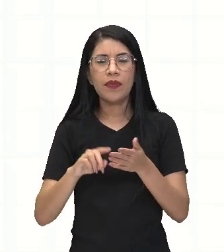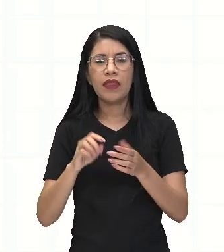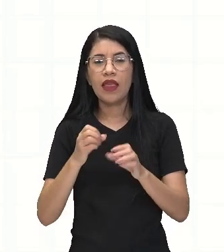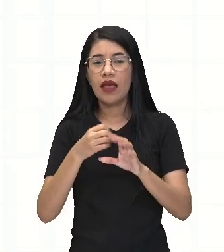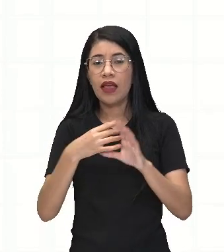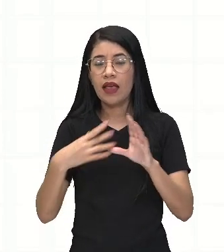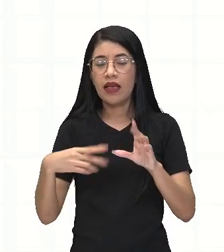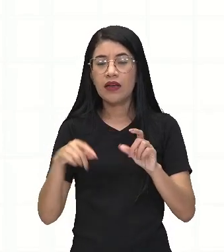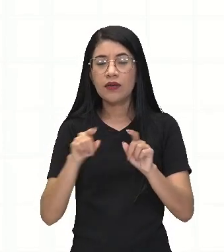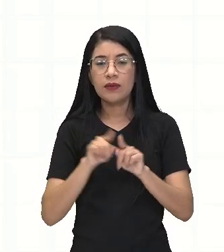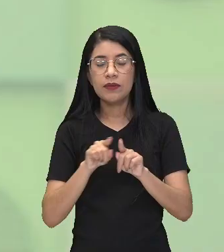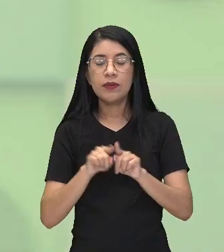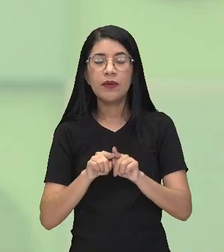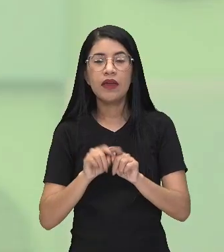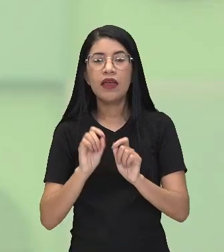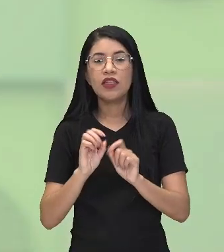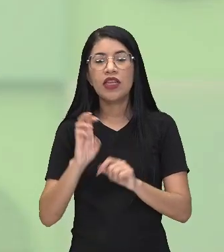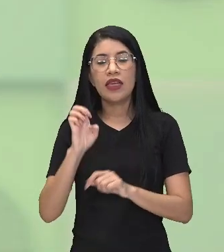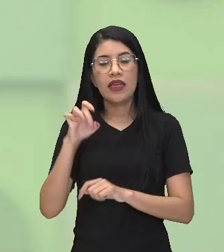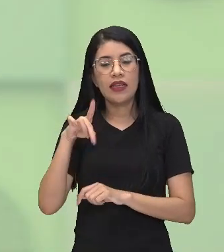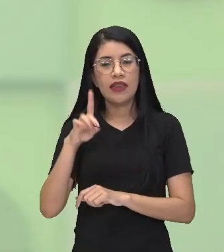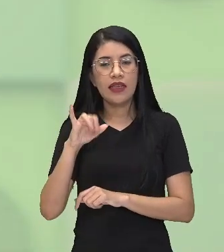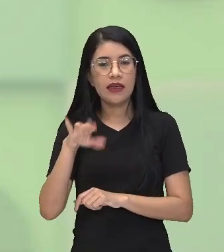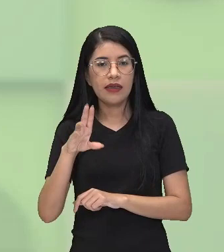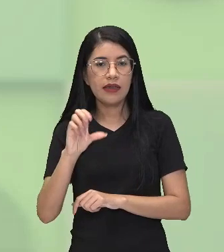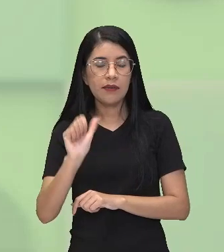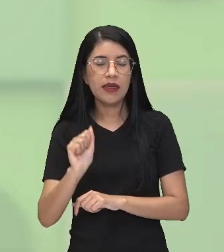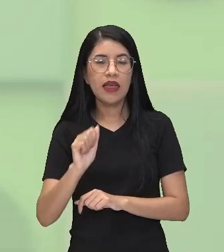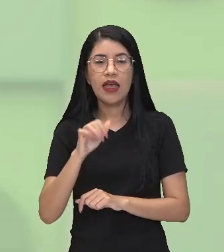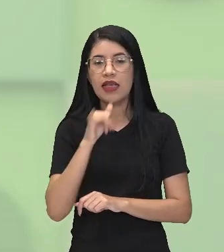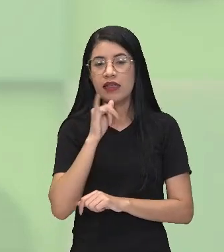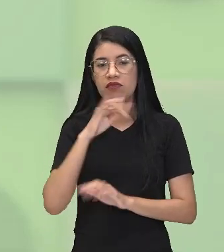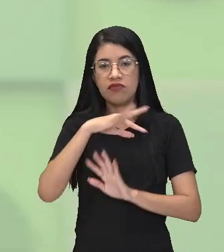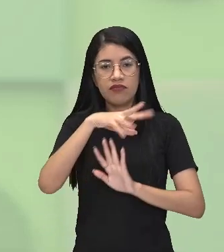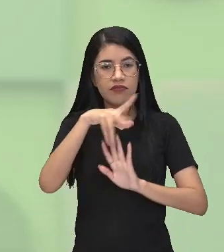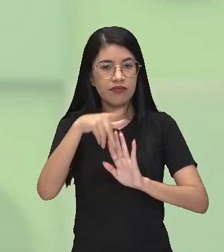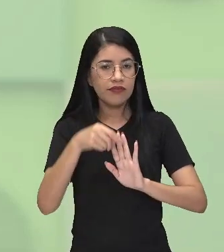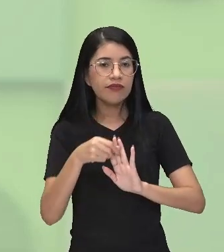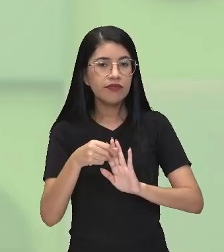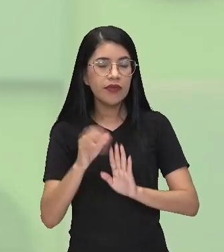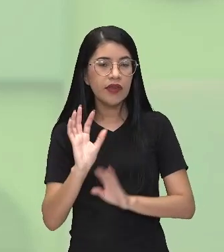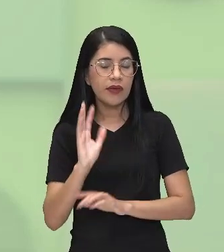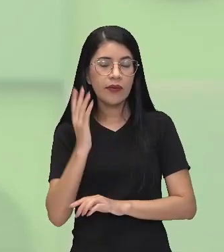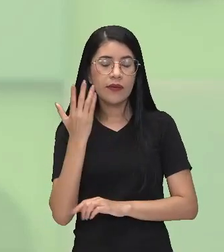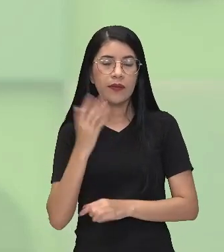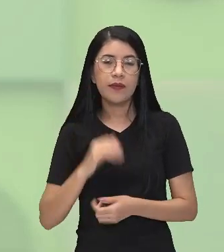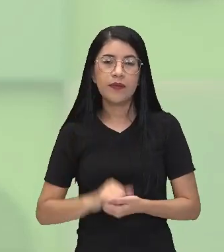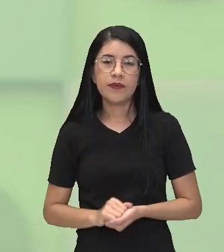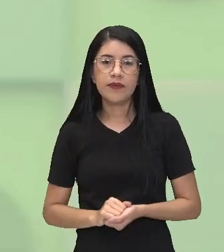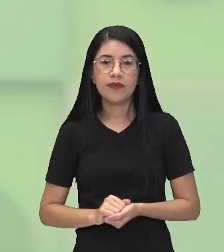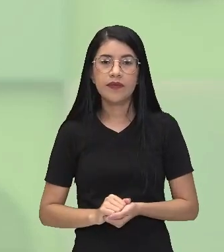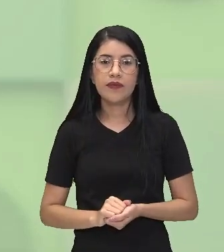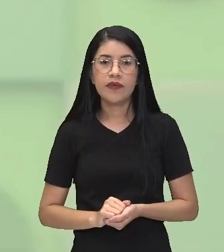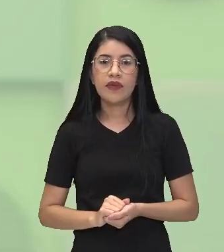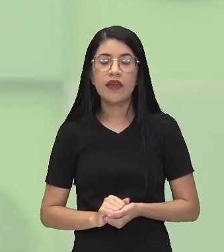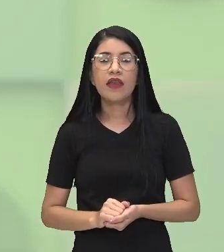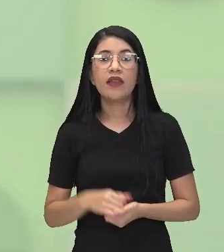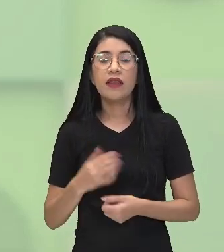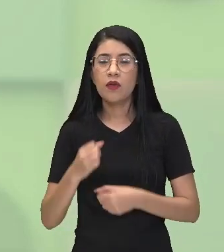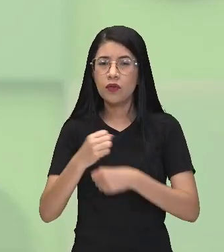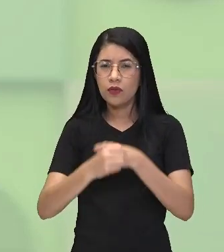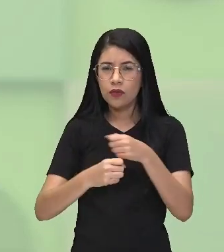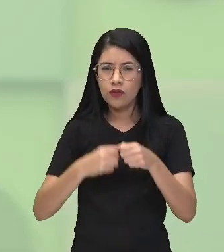classificadas como endemias na Amazônia, por exemplo. Então, todo ano, os serviços